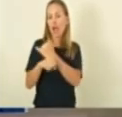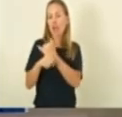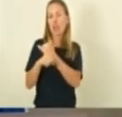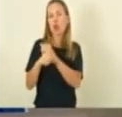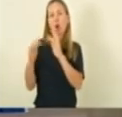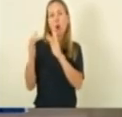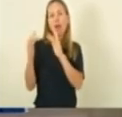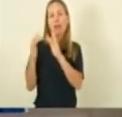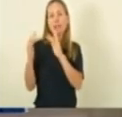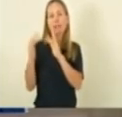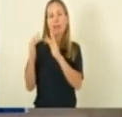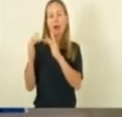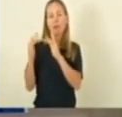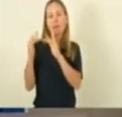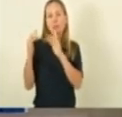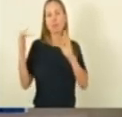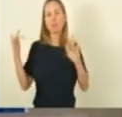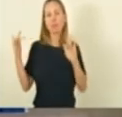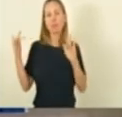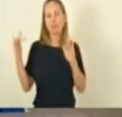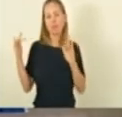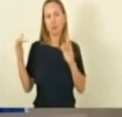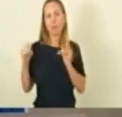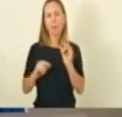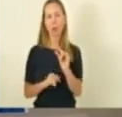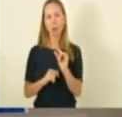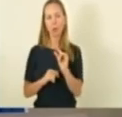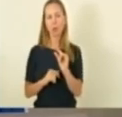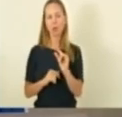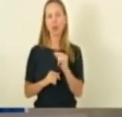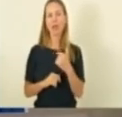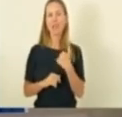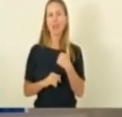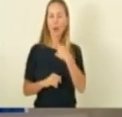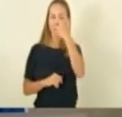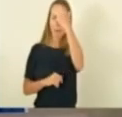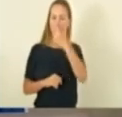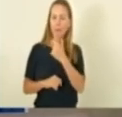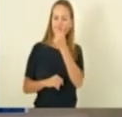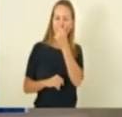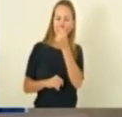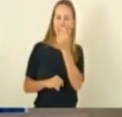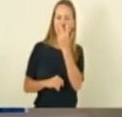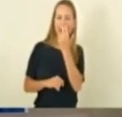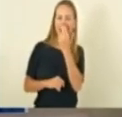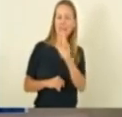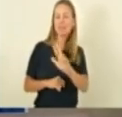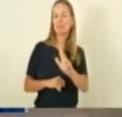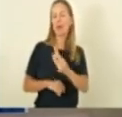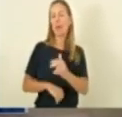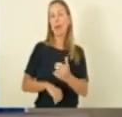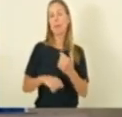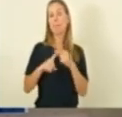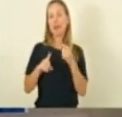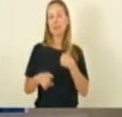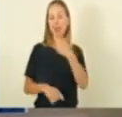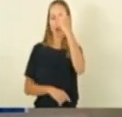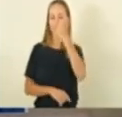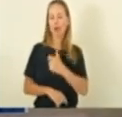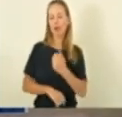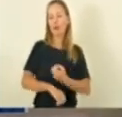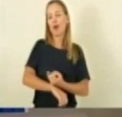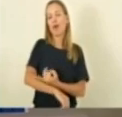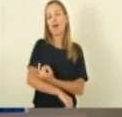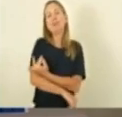pareça, eu sou uma pessoa relativamente emotiva, assim, capaz de chorar num final de novela, num final de